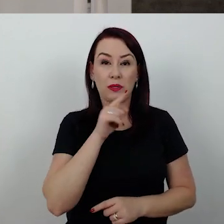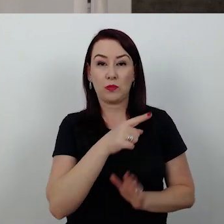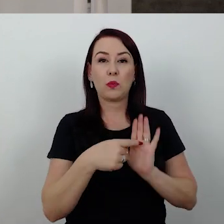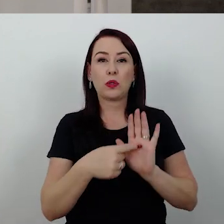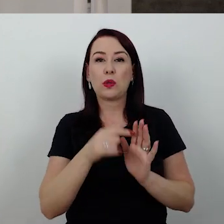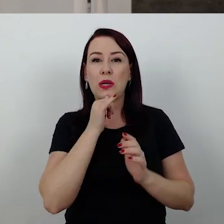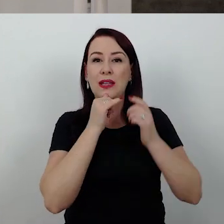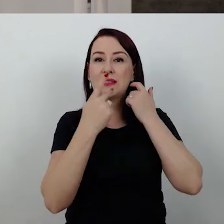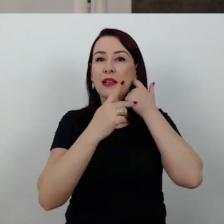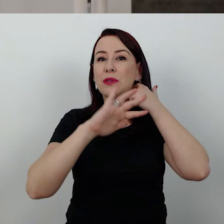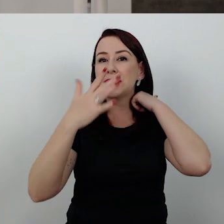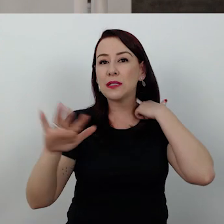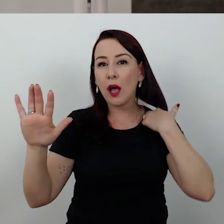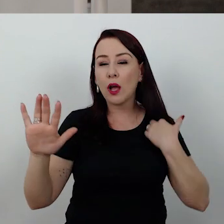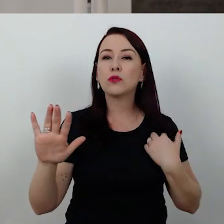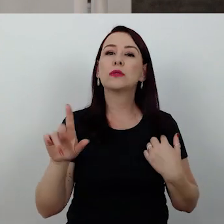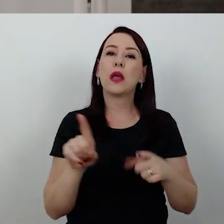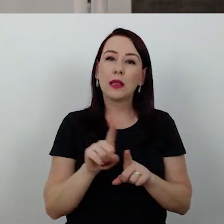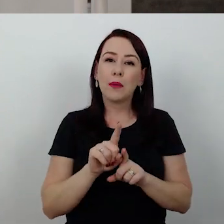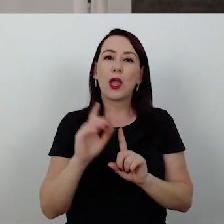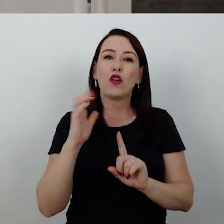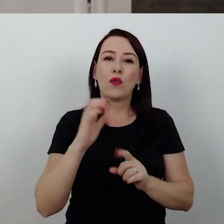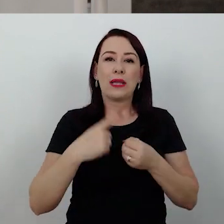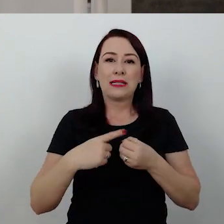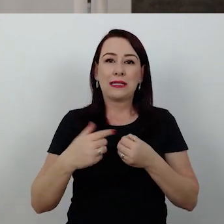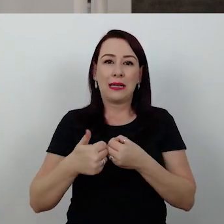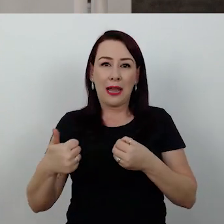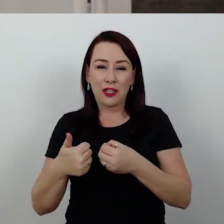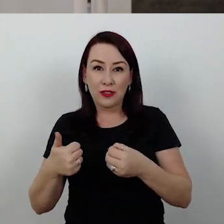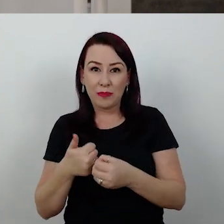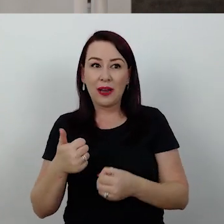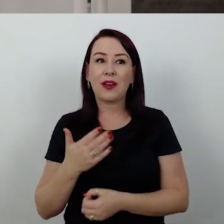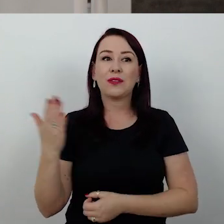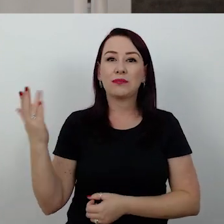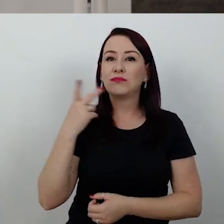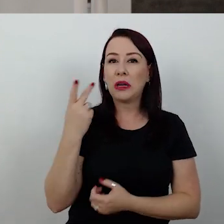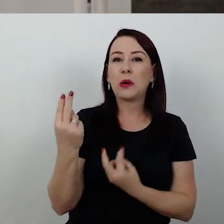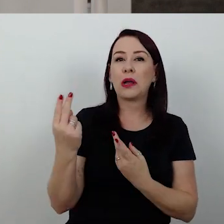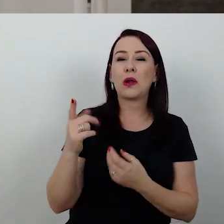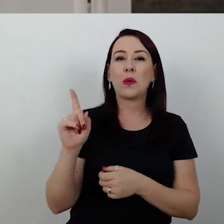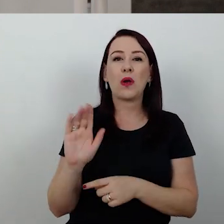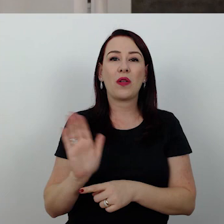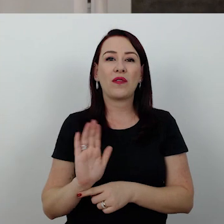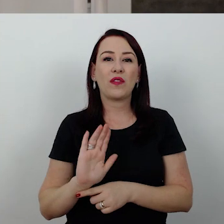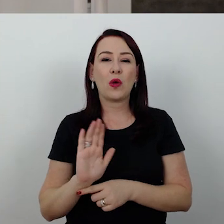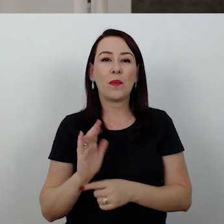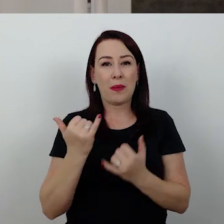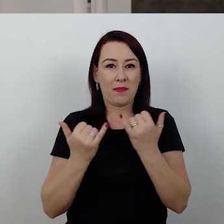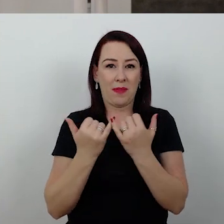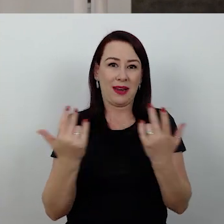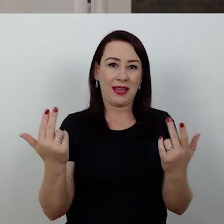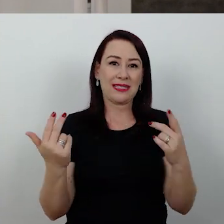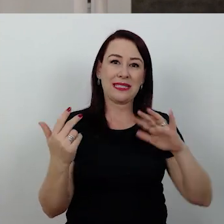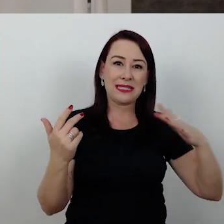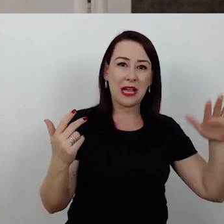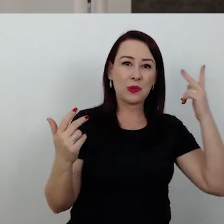de Santos, mas acaba impactando o entorno. E a Thay acabou confirmando, né, a partir da experiência do